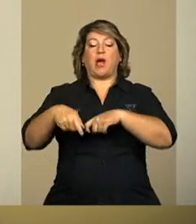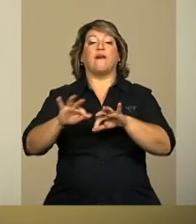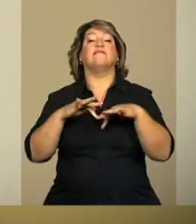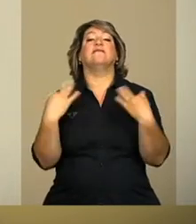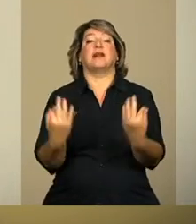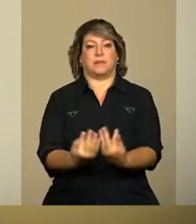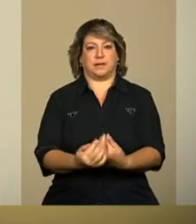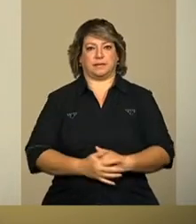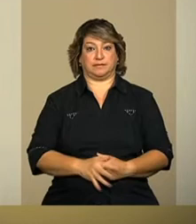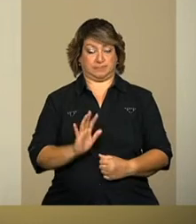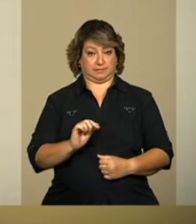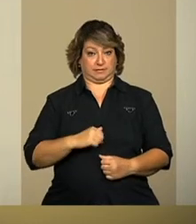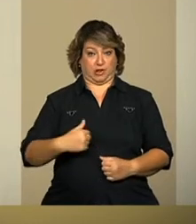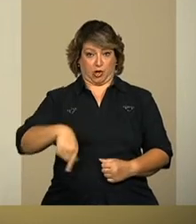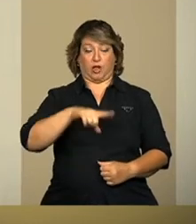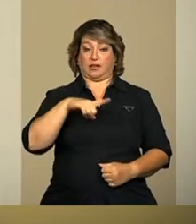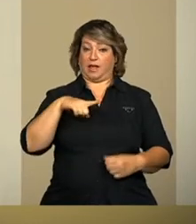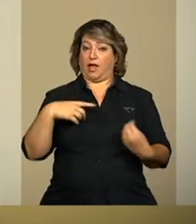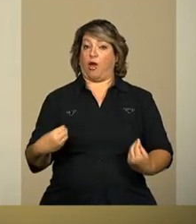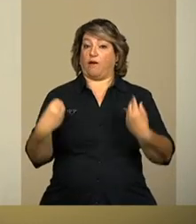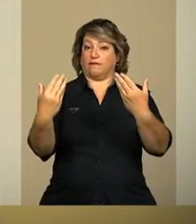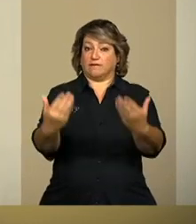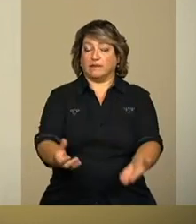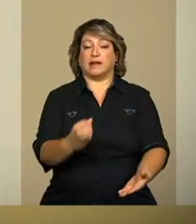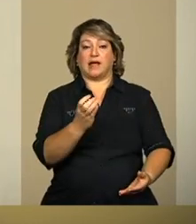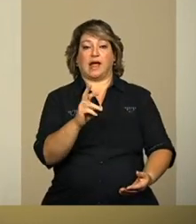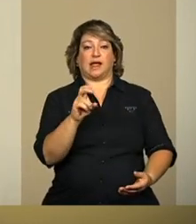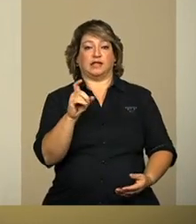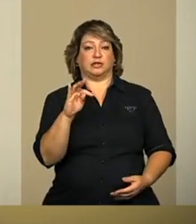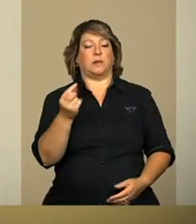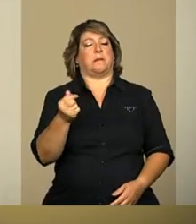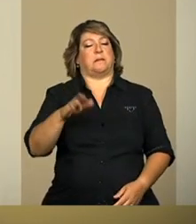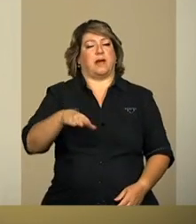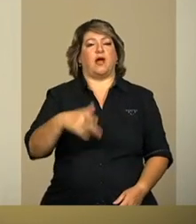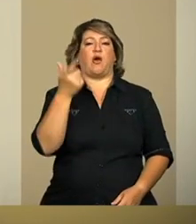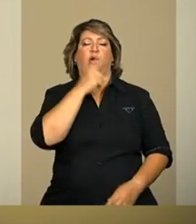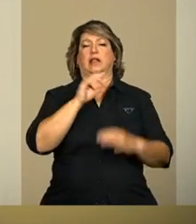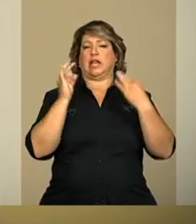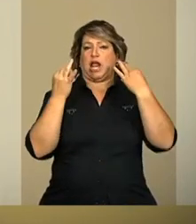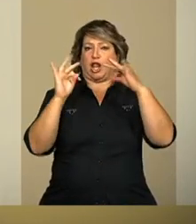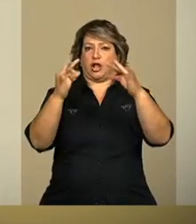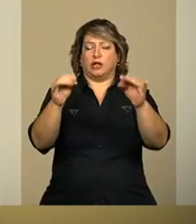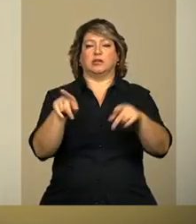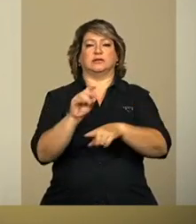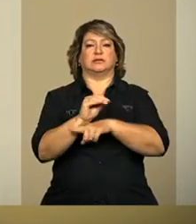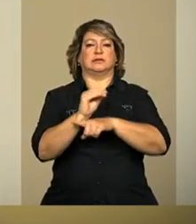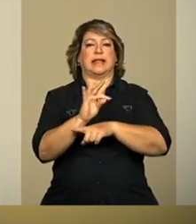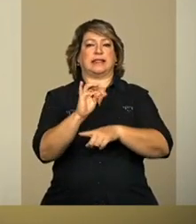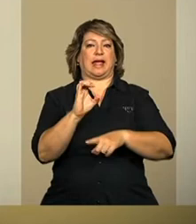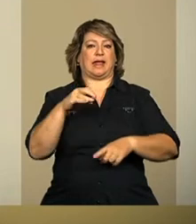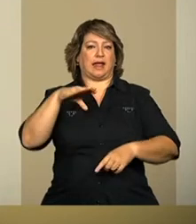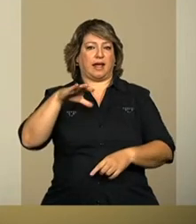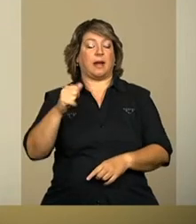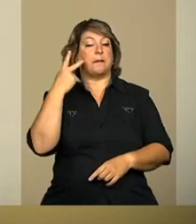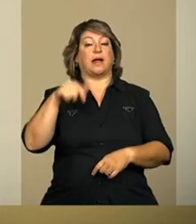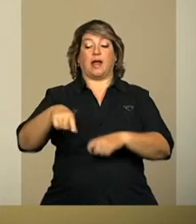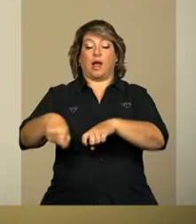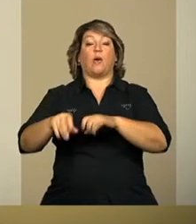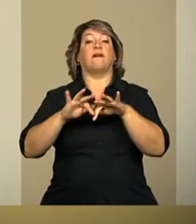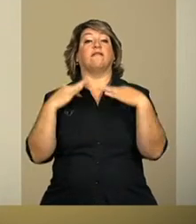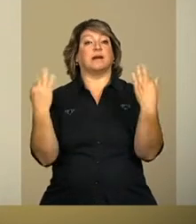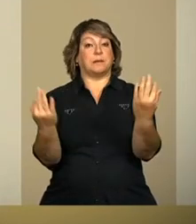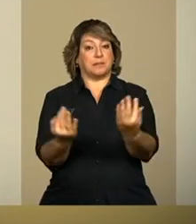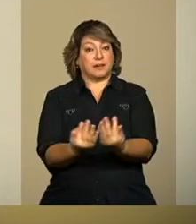olha Luciano nós estamos oferecendo crédito barato acesso à tecnologia assistência técnica para agricultura